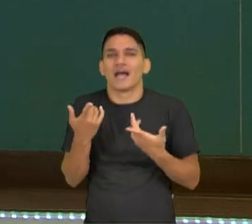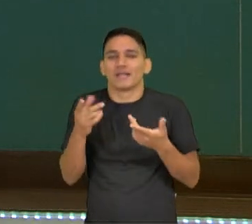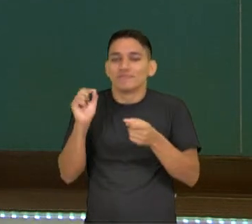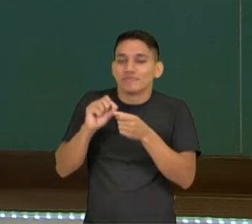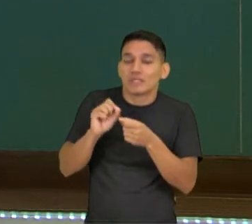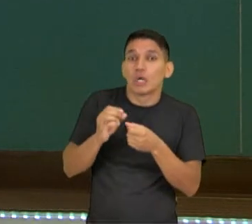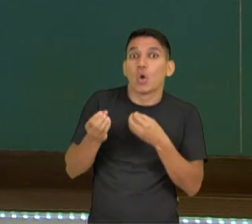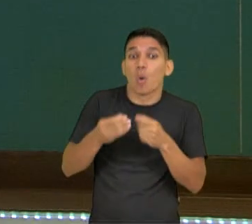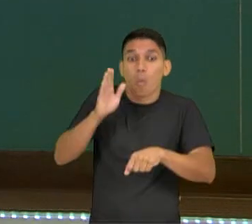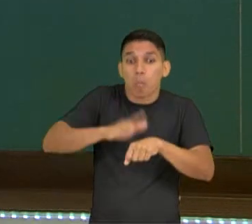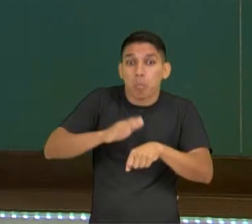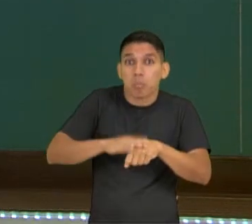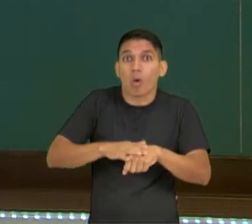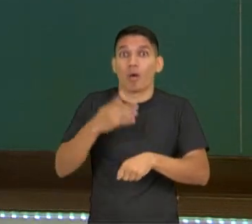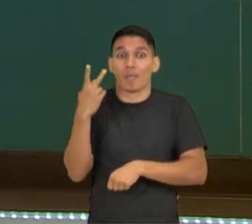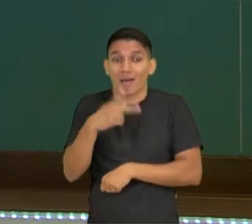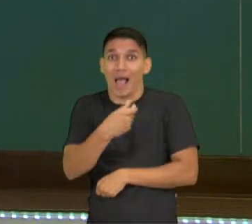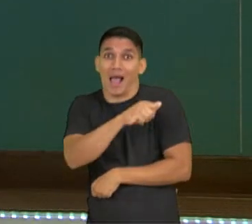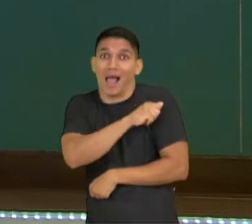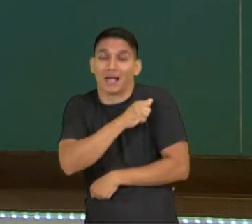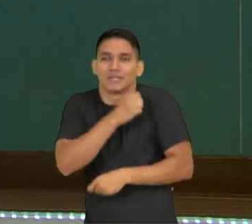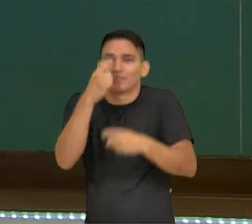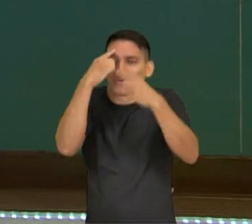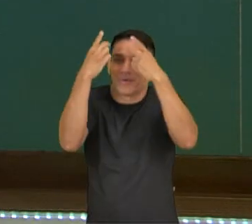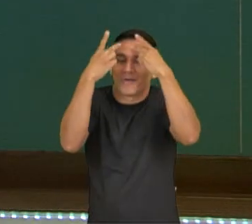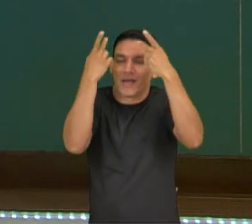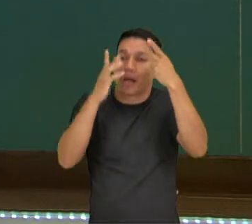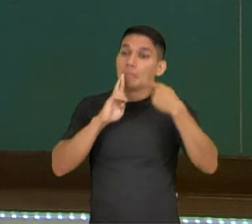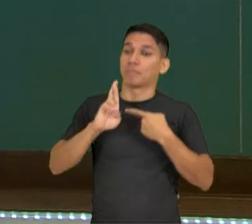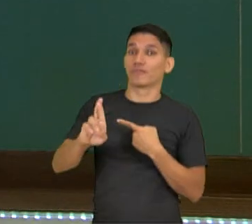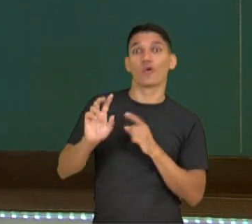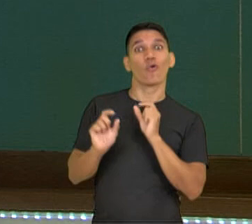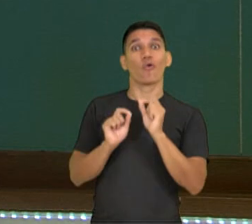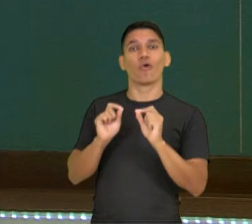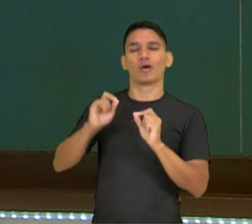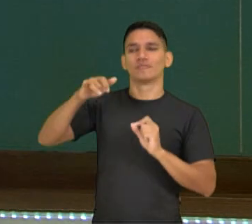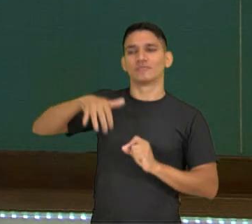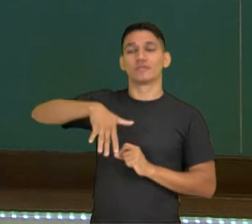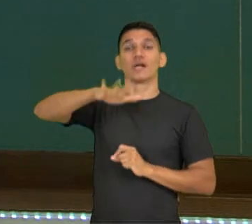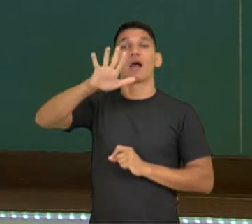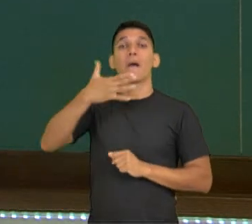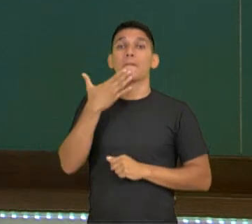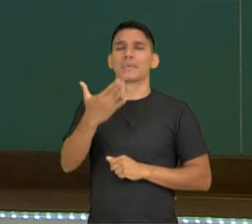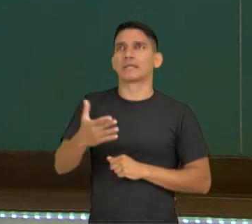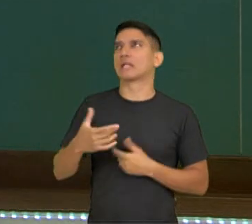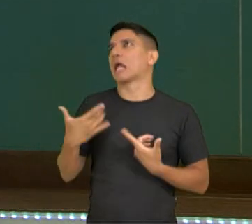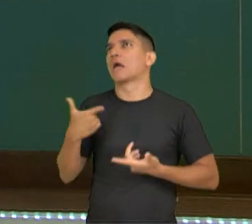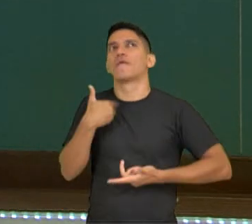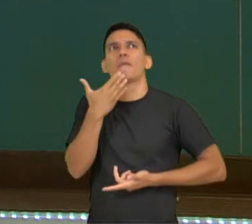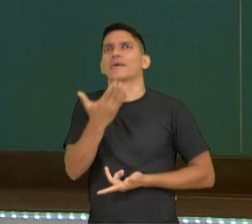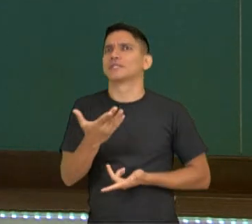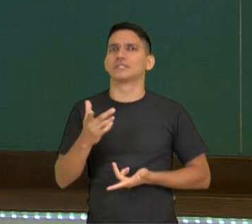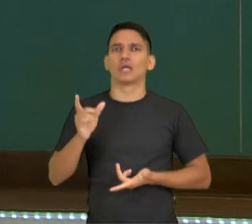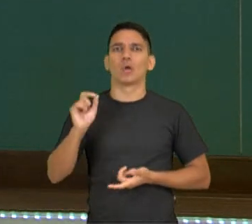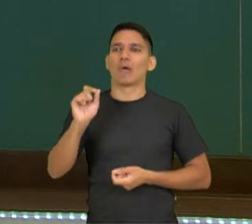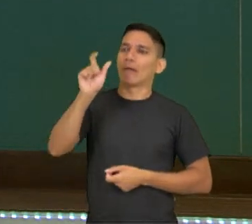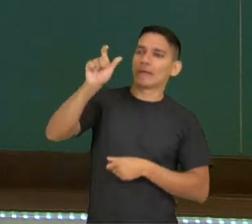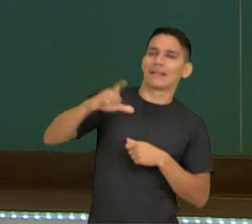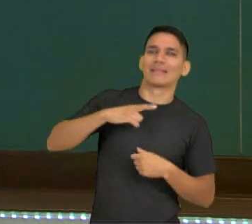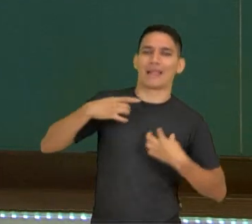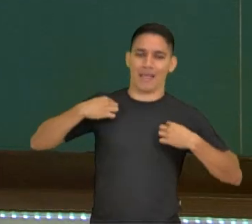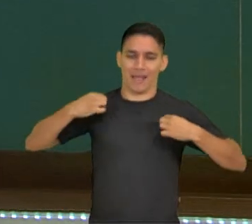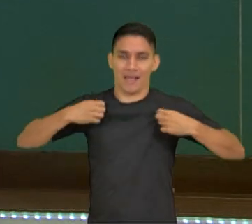posso pedir para o aluno criar. Nessa hora que entra a criatividade. Você vai pedir alguma coisa, então o aluno pensa: eu vou pedir o que está com a camiseta